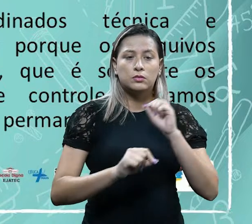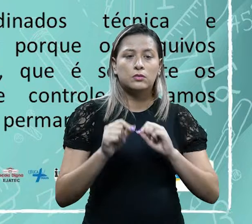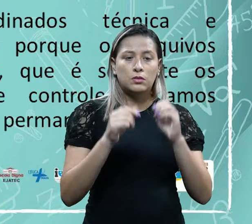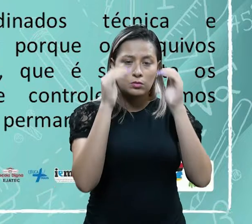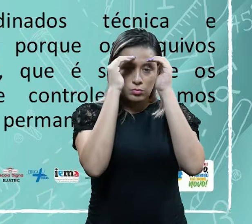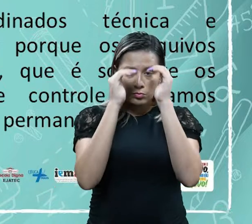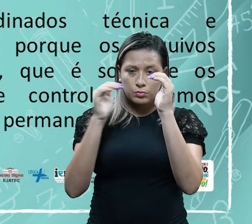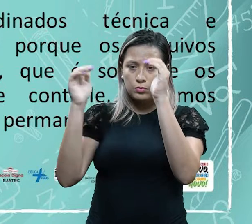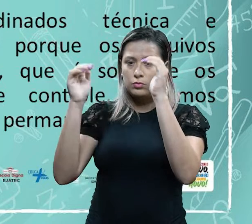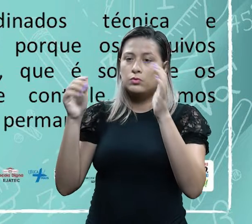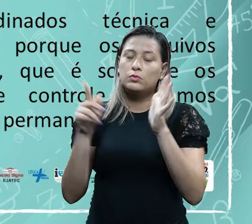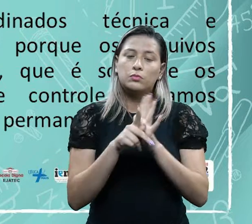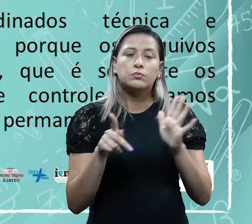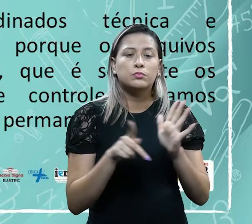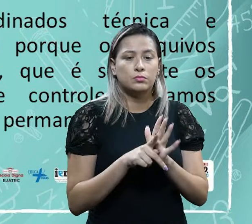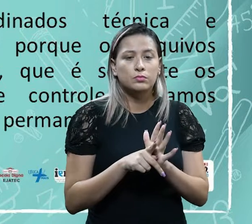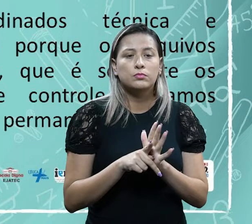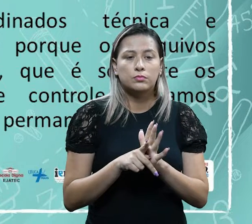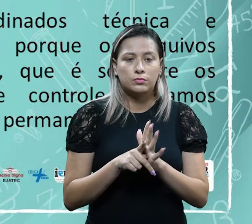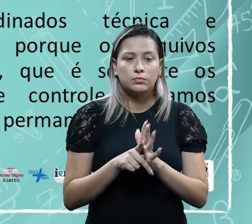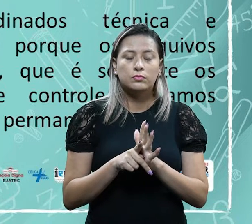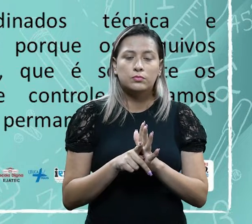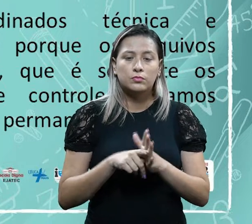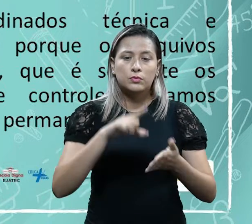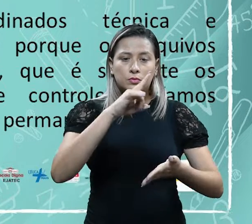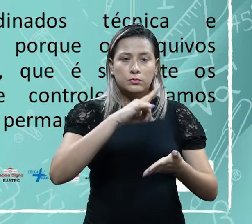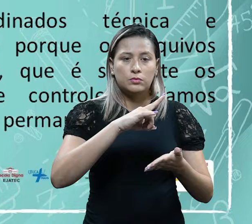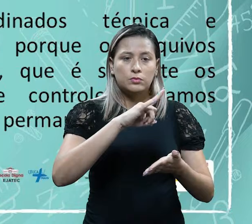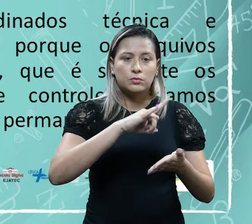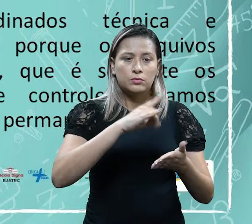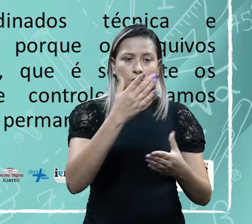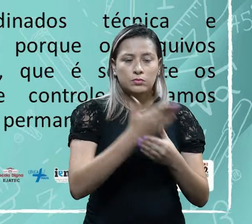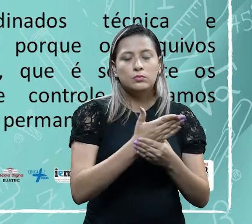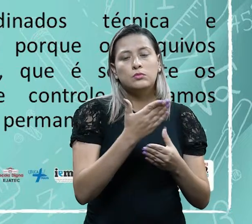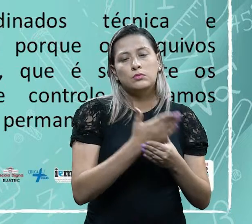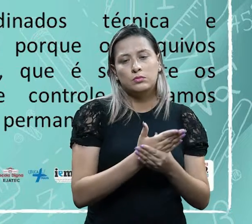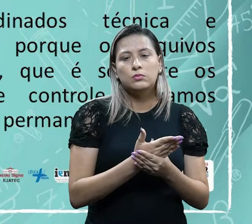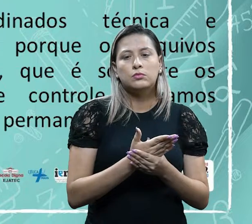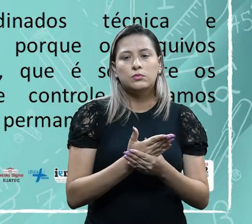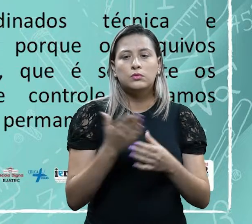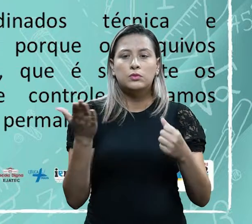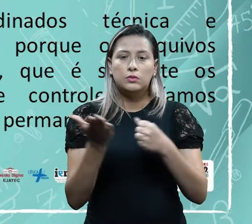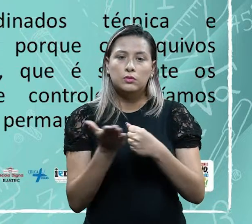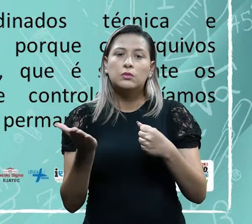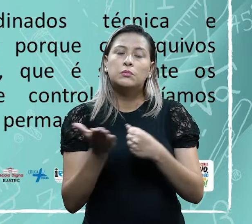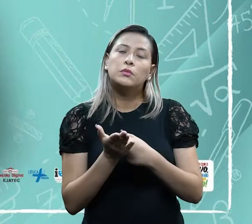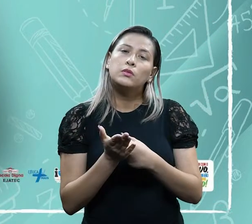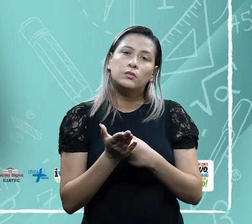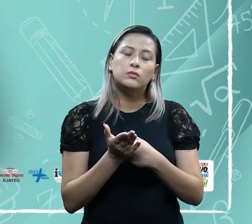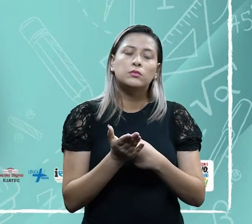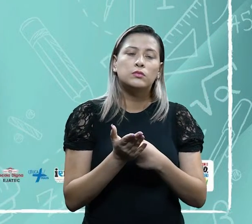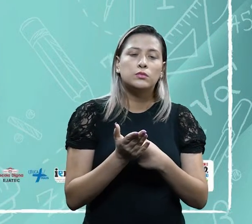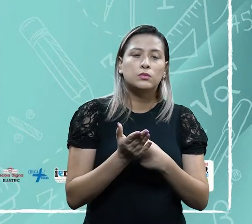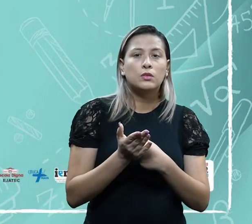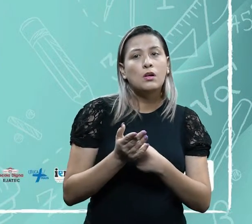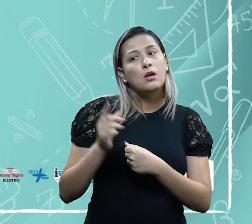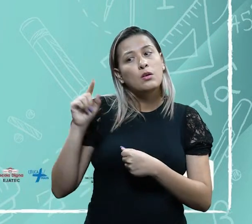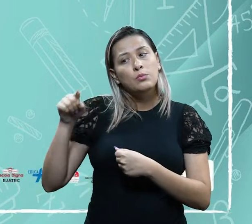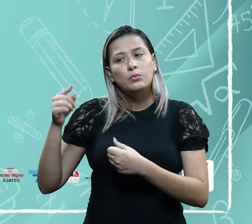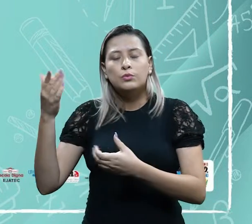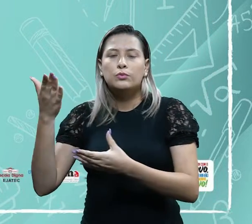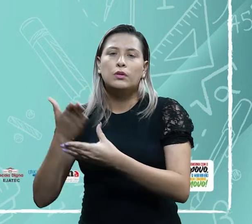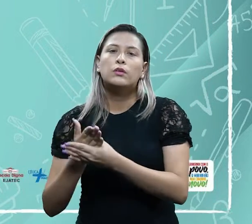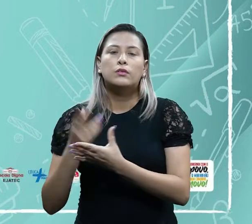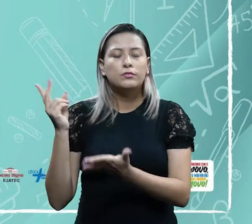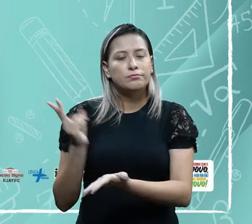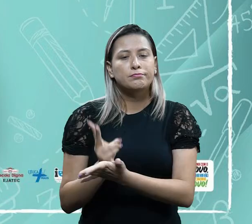a subordinação deles, né, a subordinação dos arquivos intermediários aos arquivos permanentes. O porquê dessa